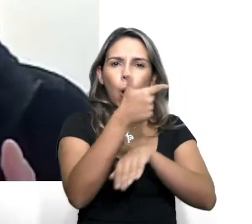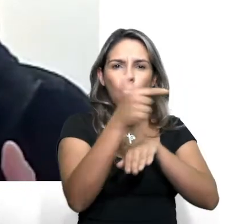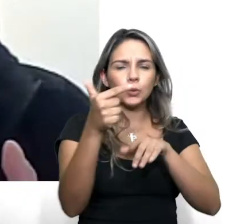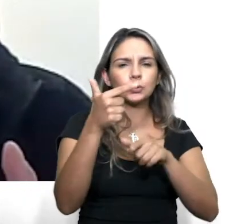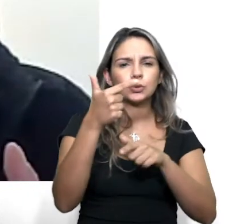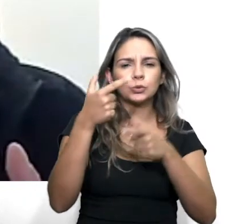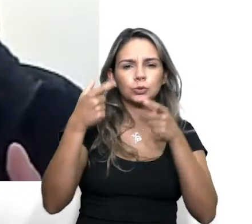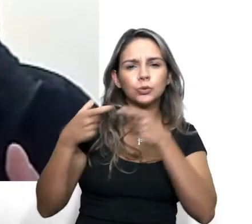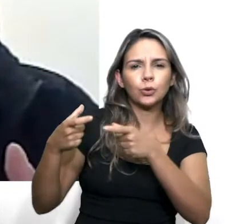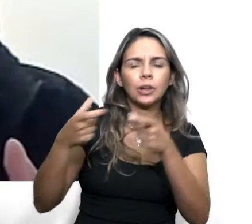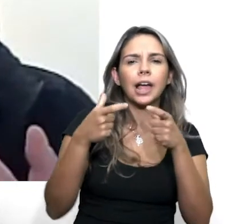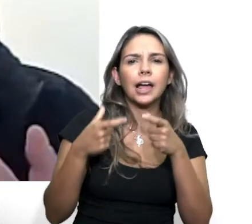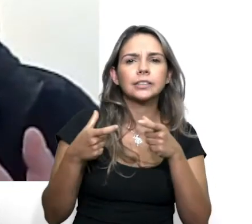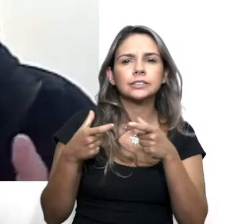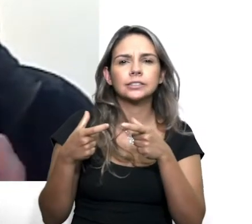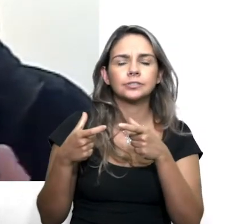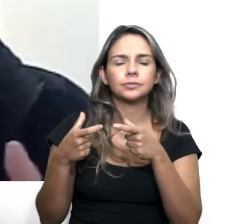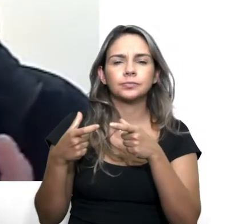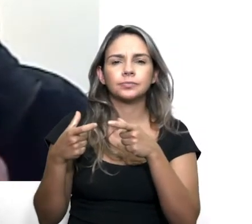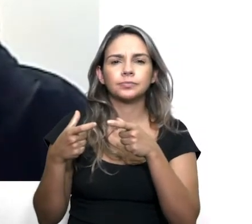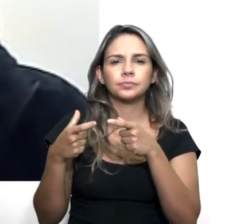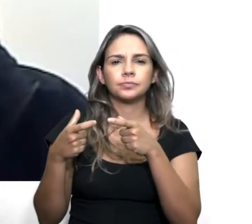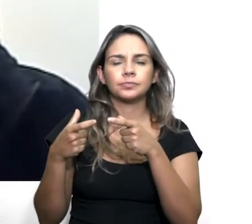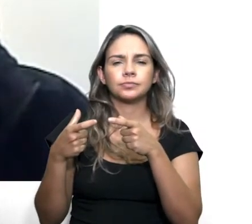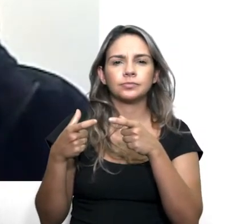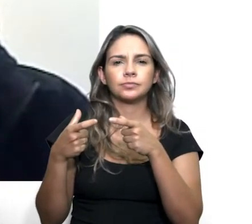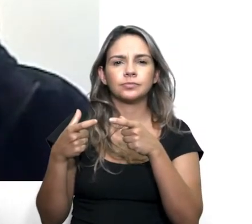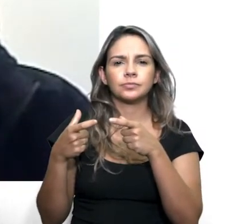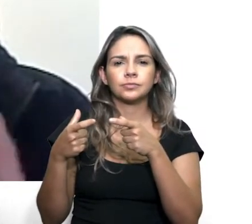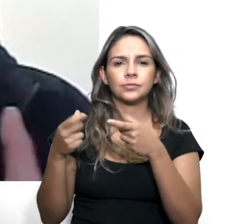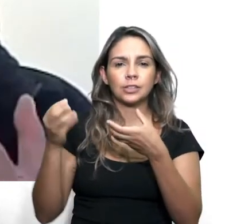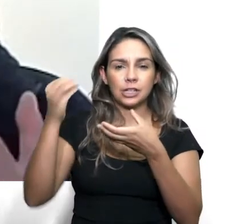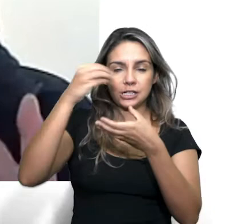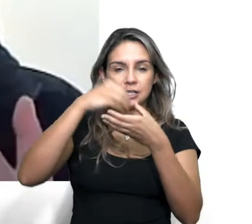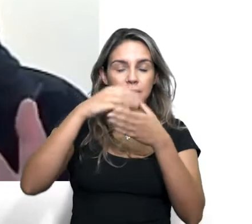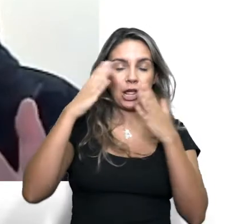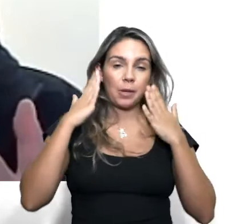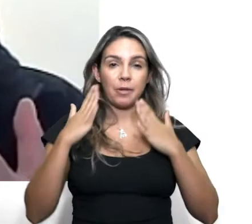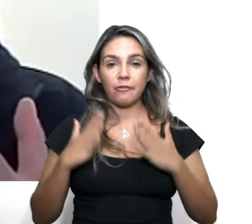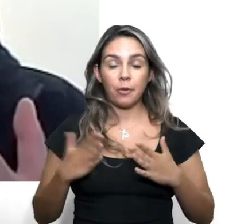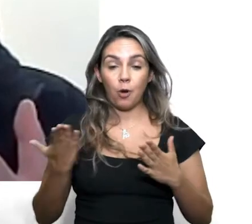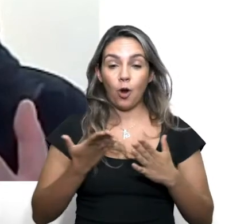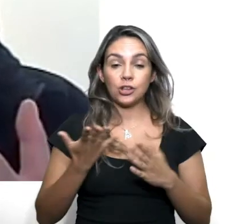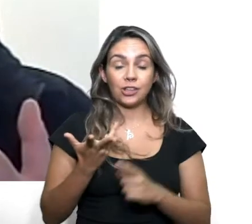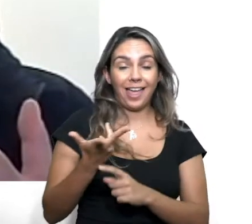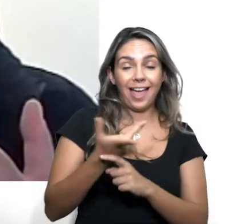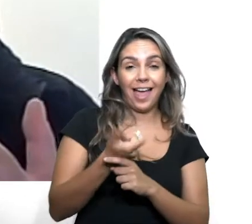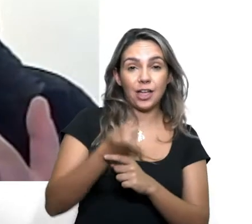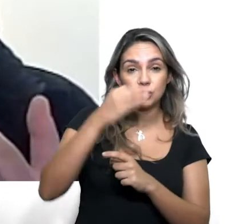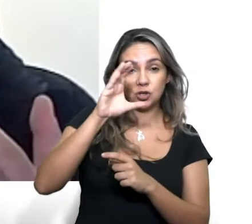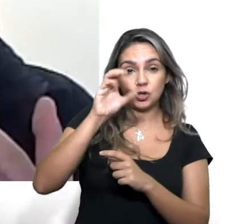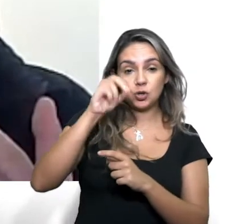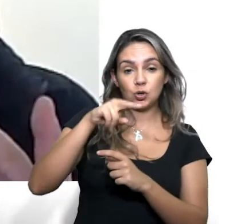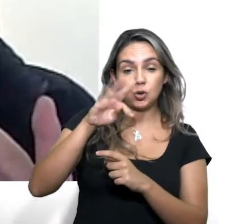exemplo, ao pôr a questão da instalação e performance, por exemplo, hoje a arte contemporânea,